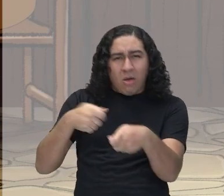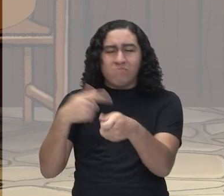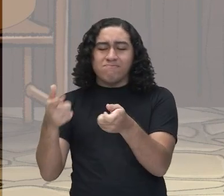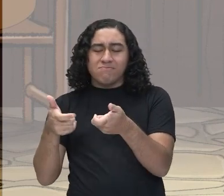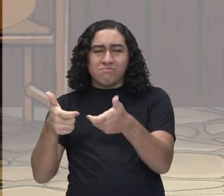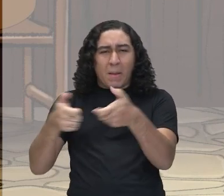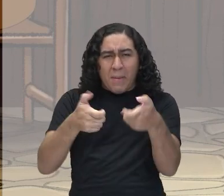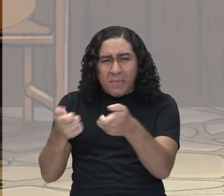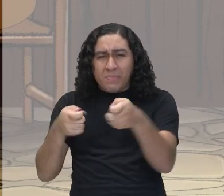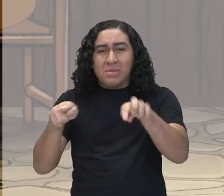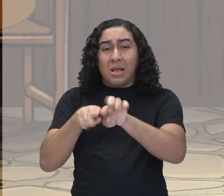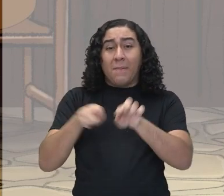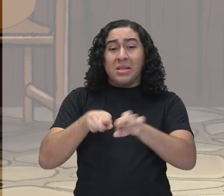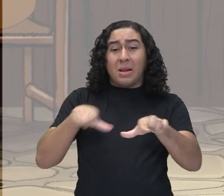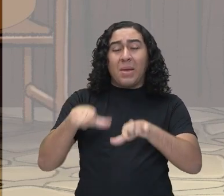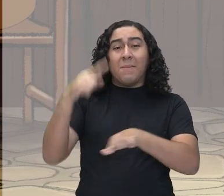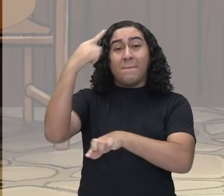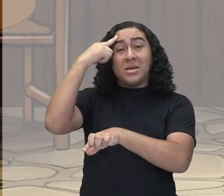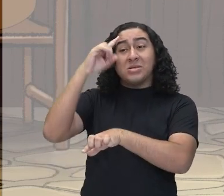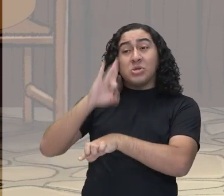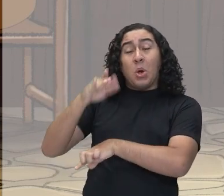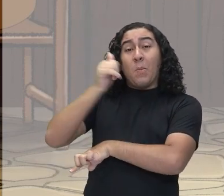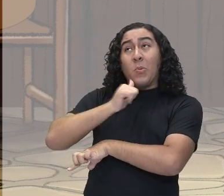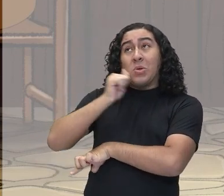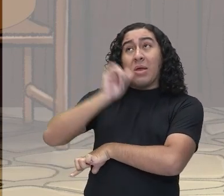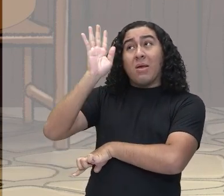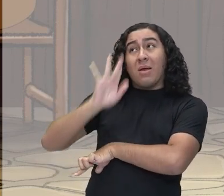pensava na amada Eleonora.